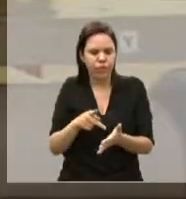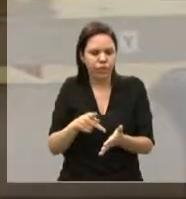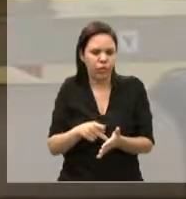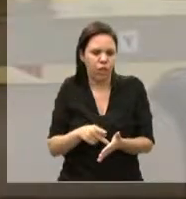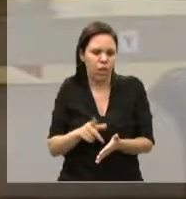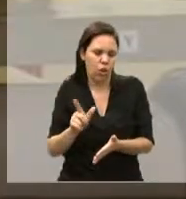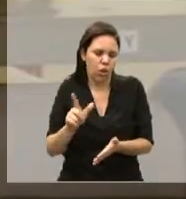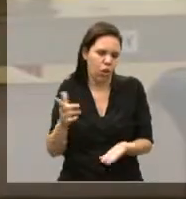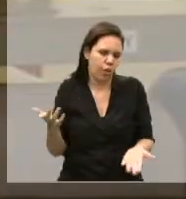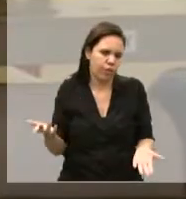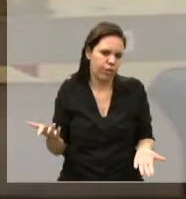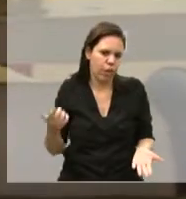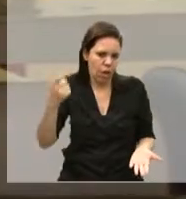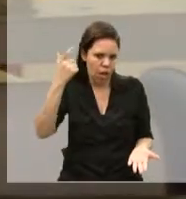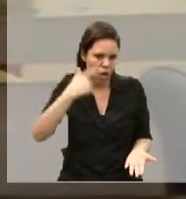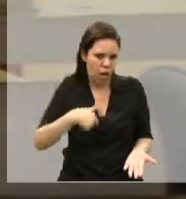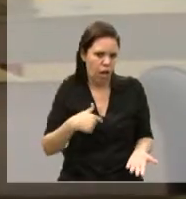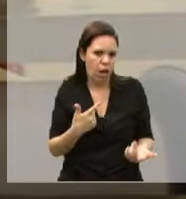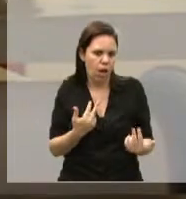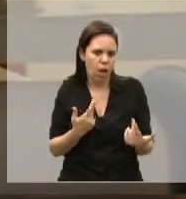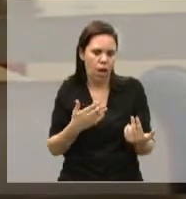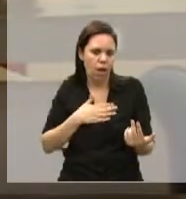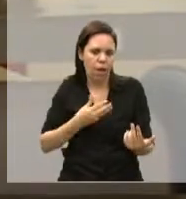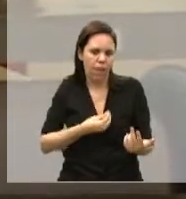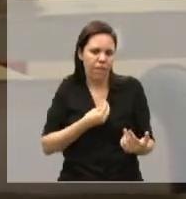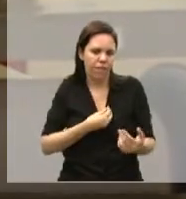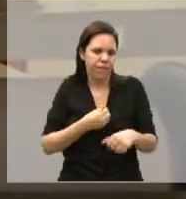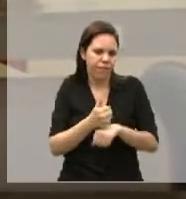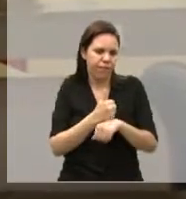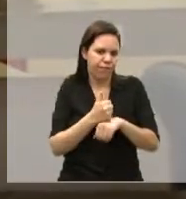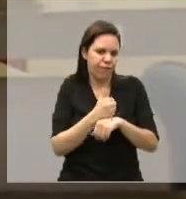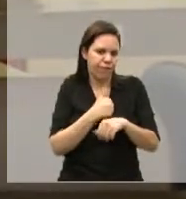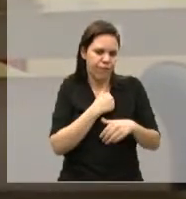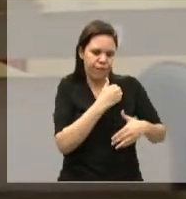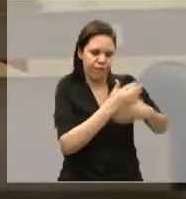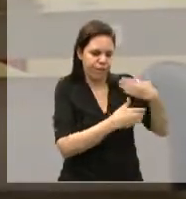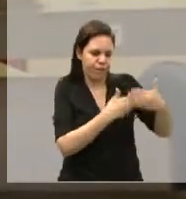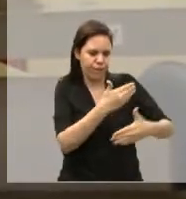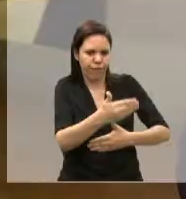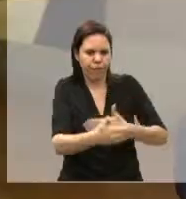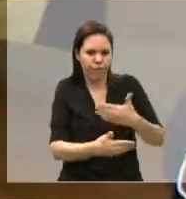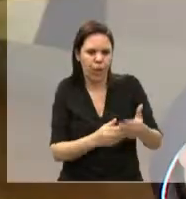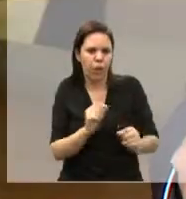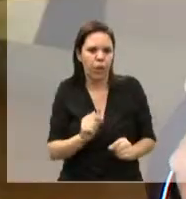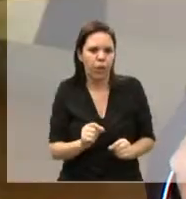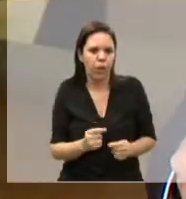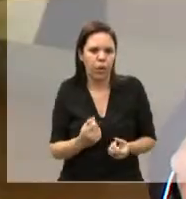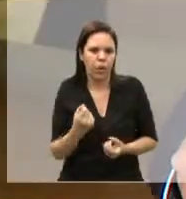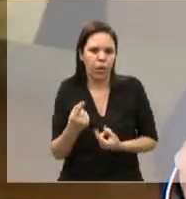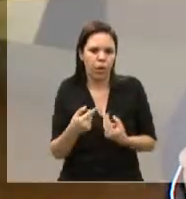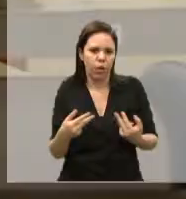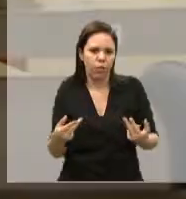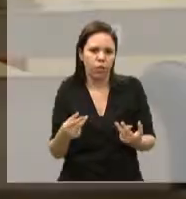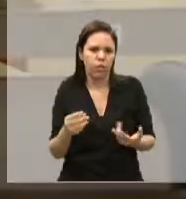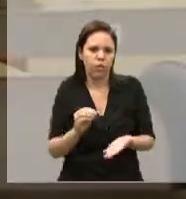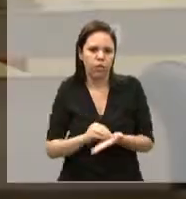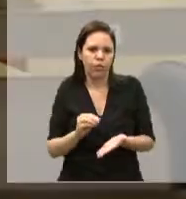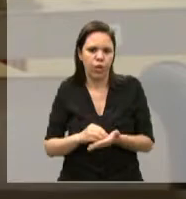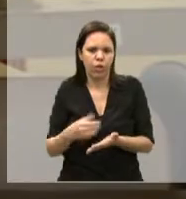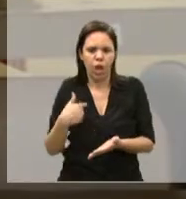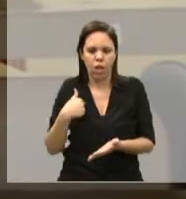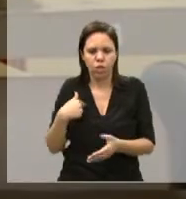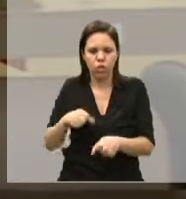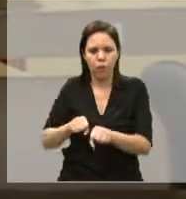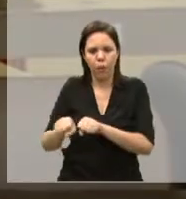nenhuma. Eu identifiquei na minha carreira um gap gigantesco que é finanças. Algo faltava, né? Finanças. Eu sou formado